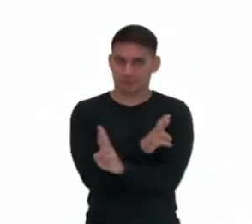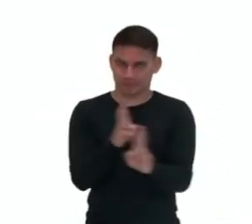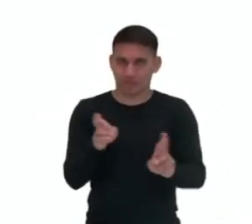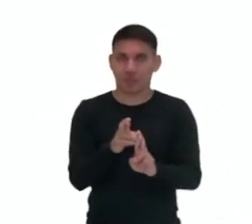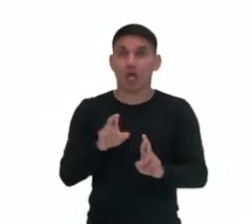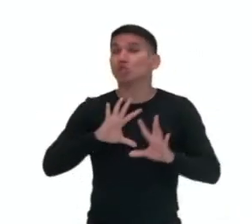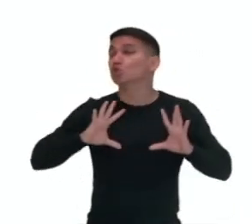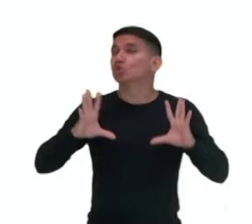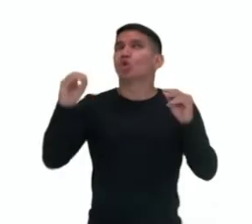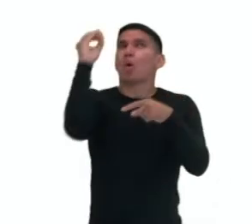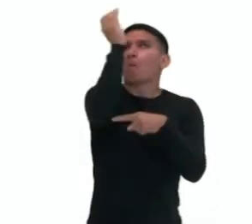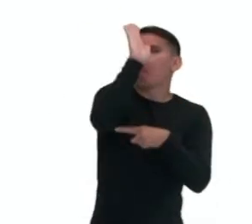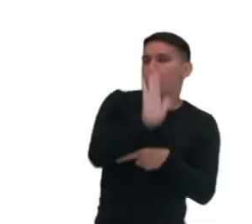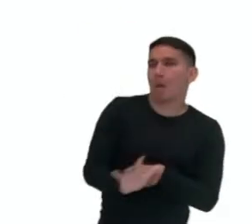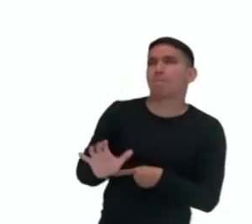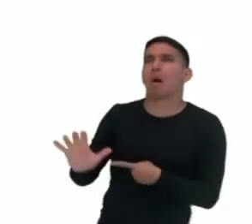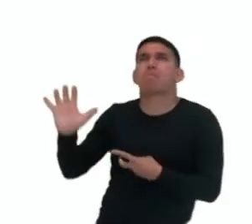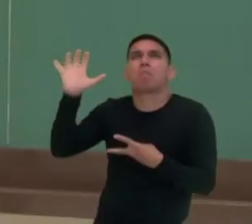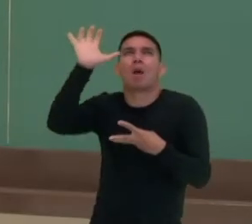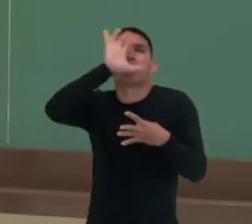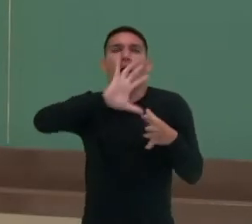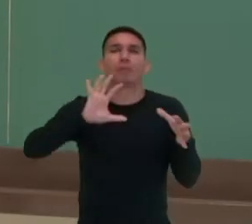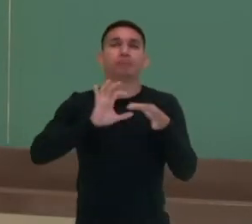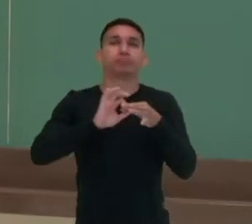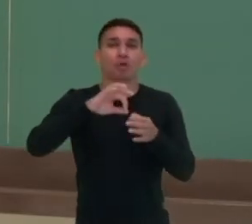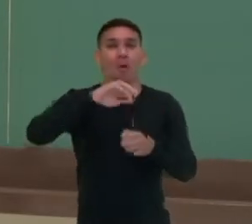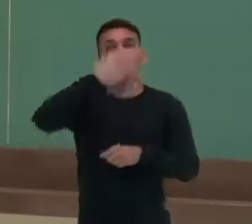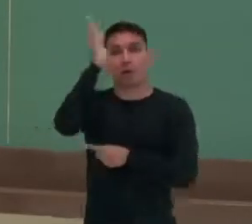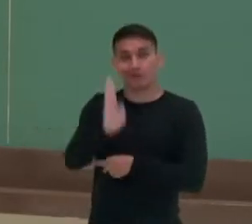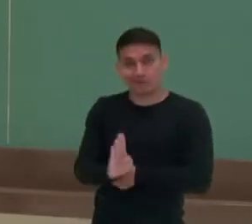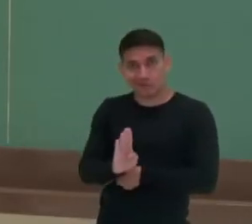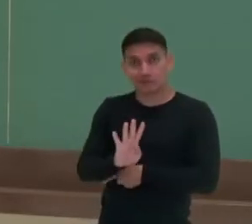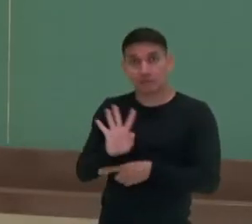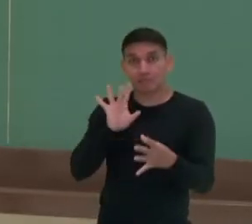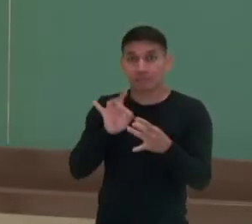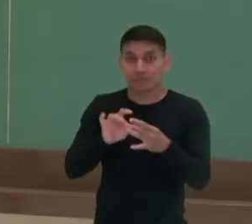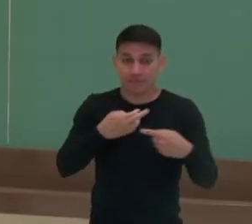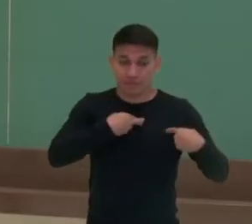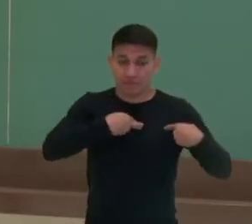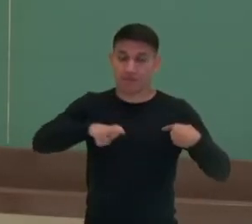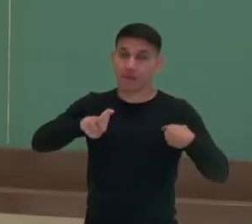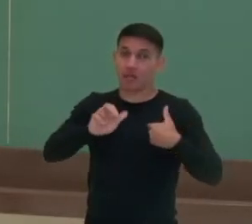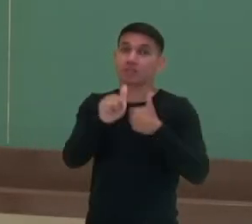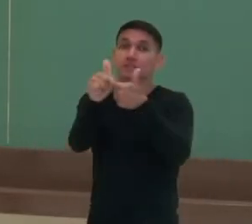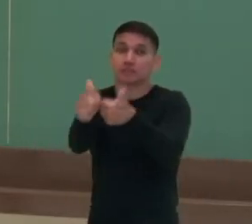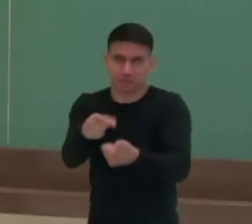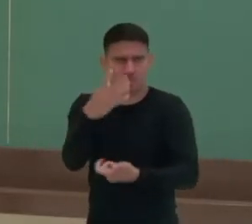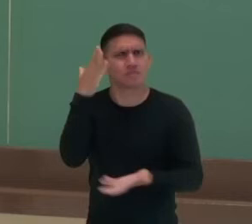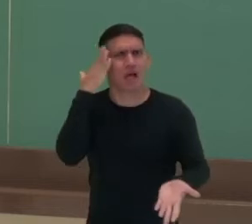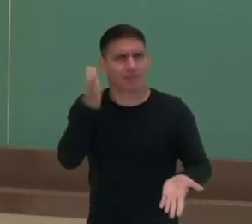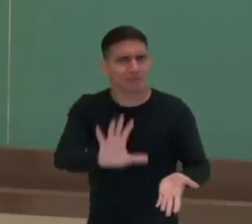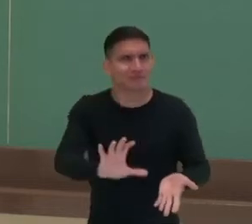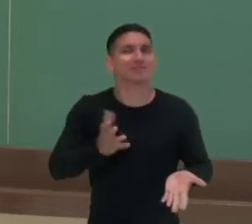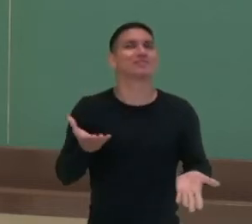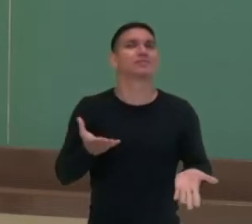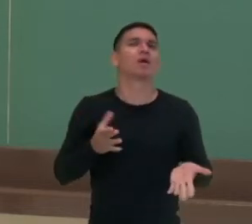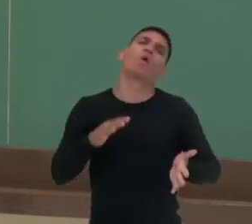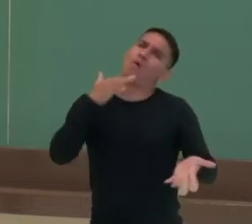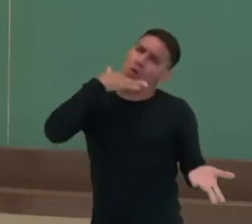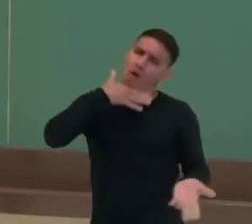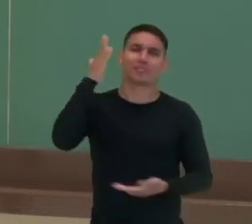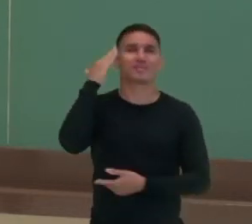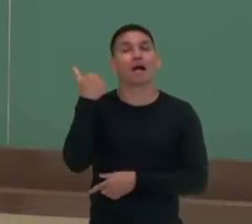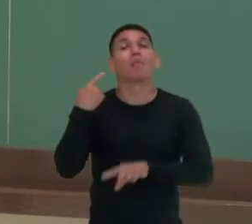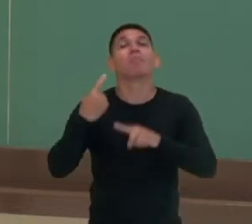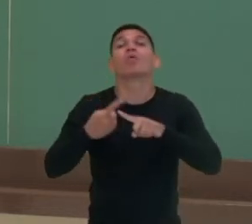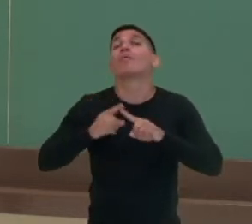do Brasil, de caráter religioso. Você sabia disso? Claro que você sabia, pois o que se comemora no mês de